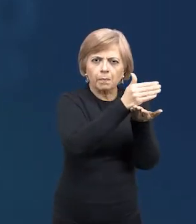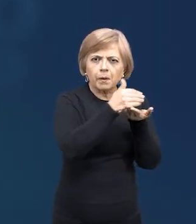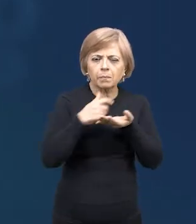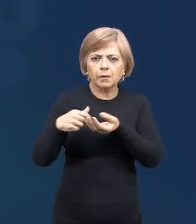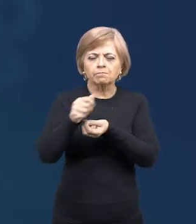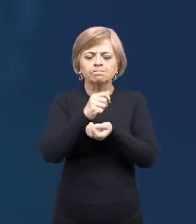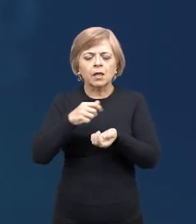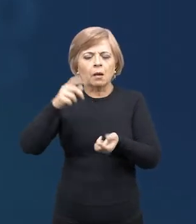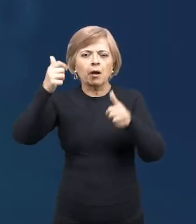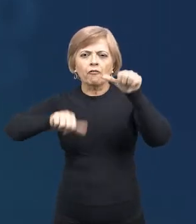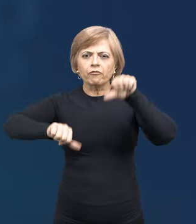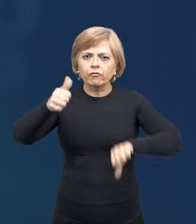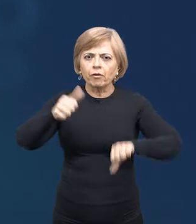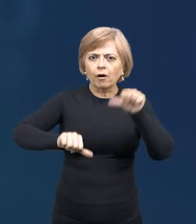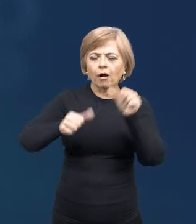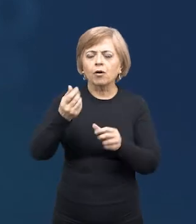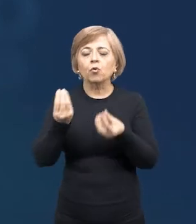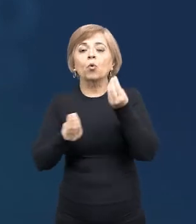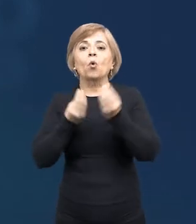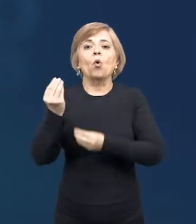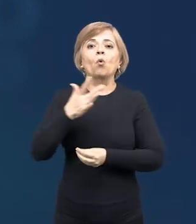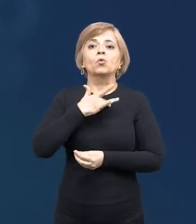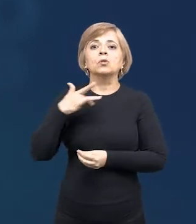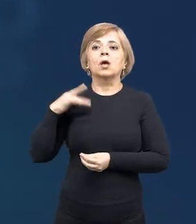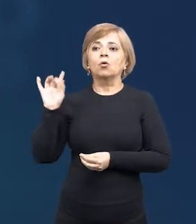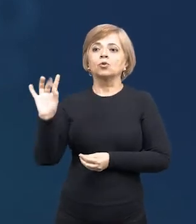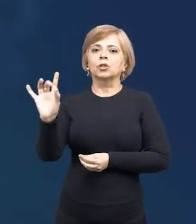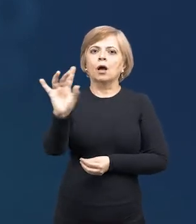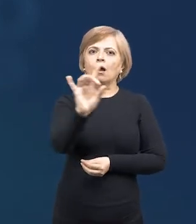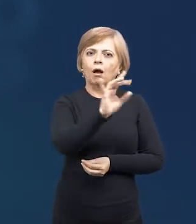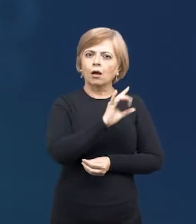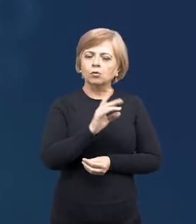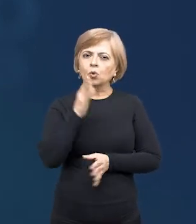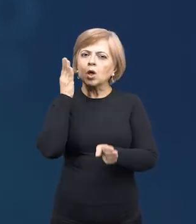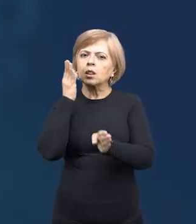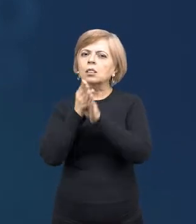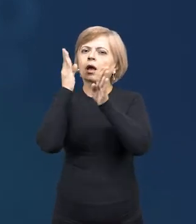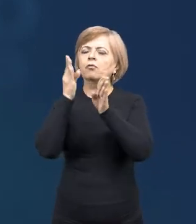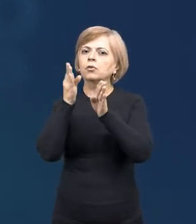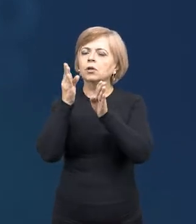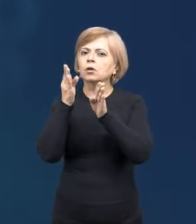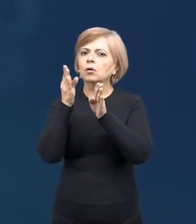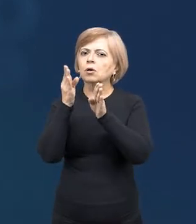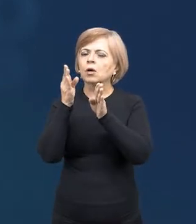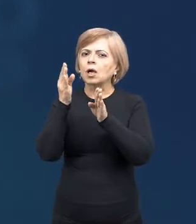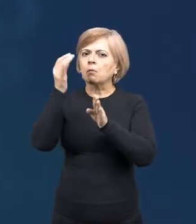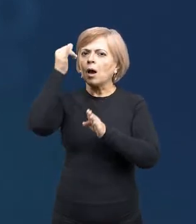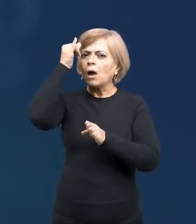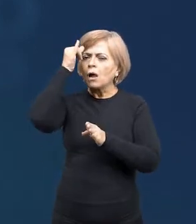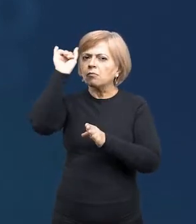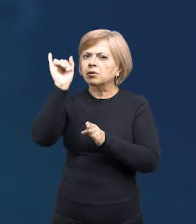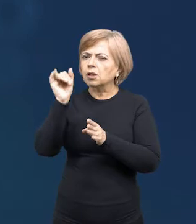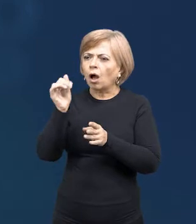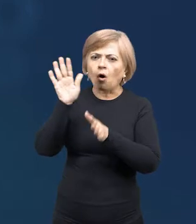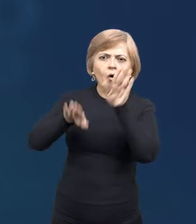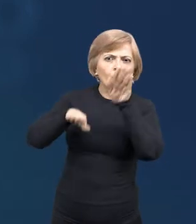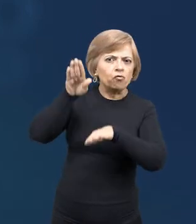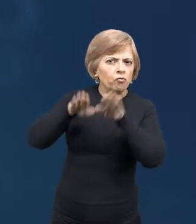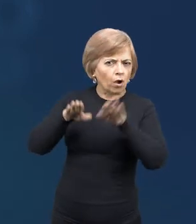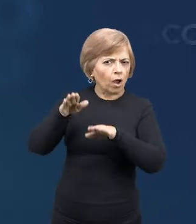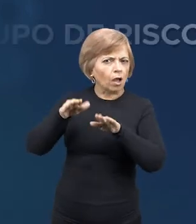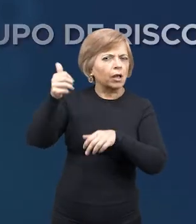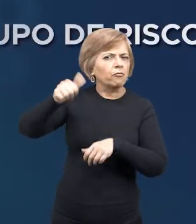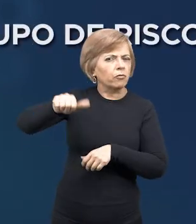de monitorar os sintomas de saúde de cada um, identificar casos suspeitos de Covid-19